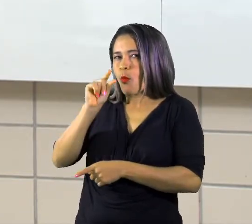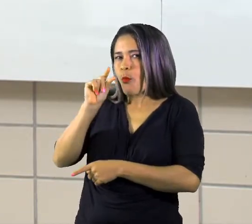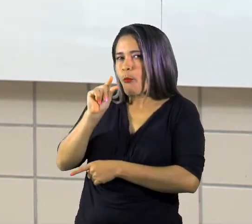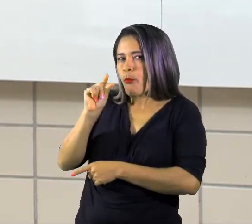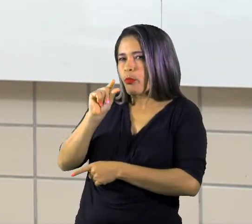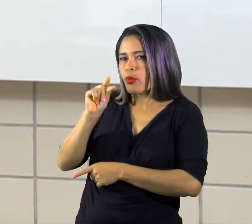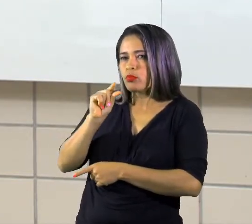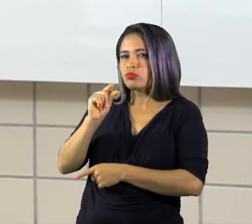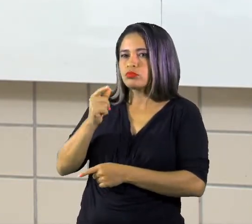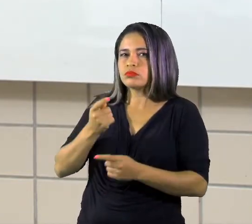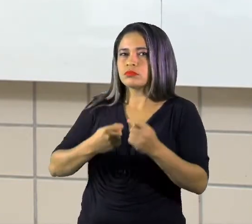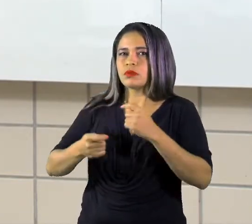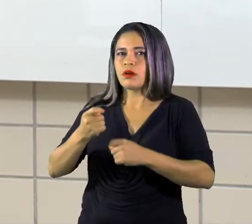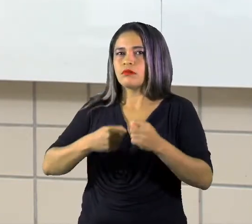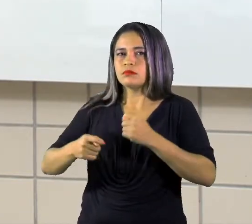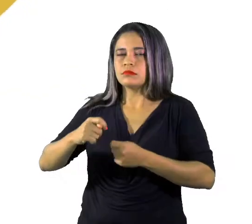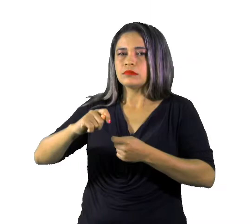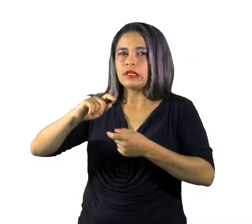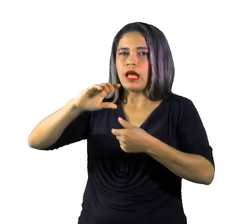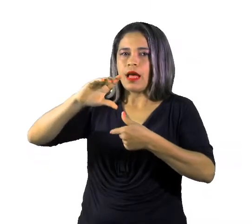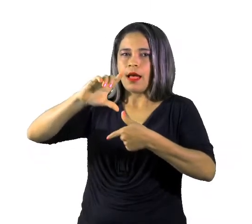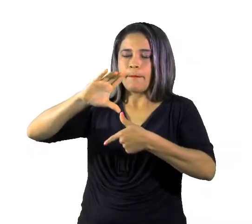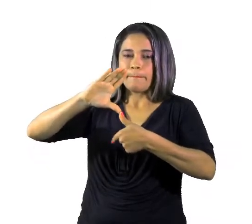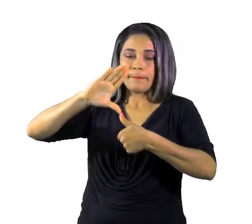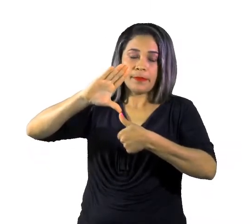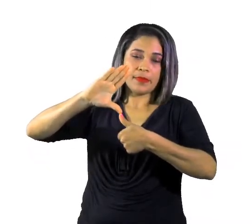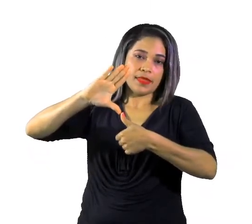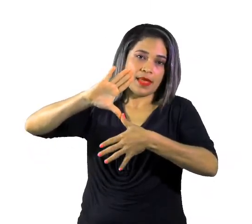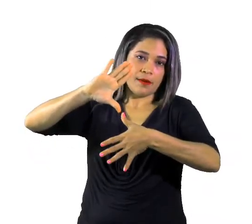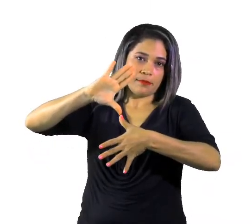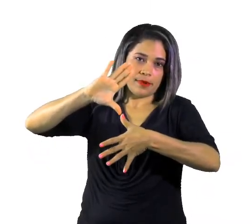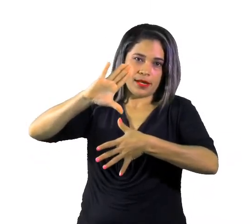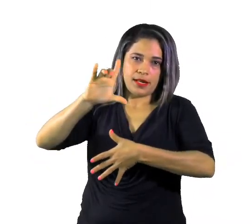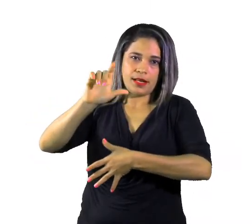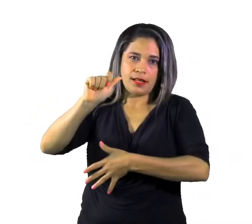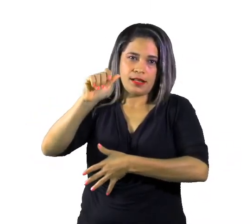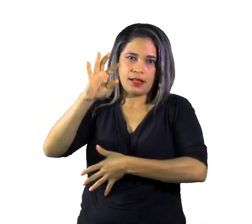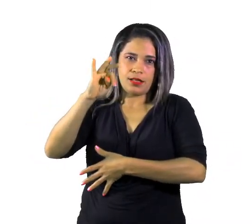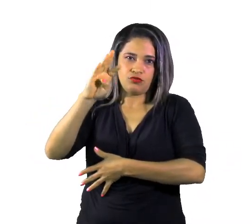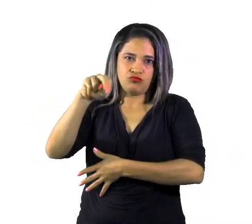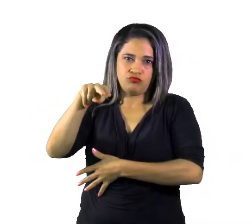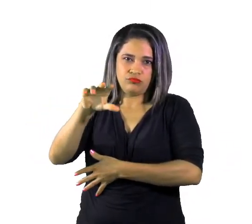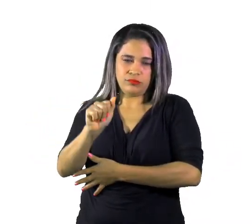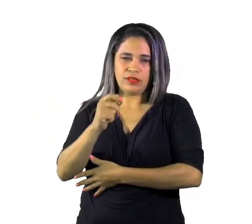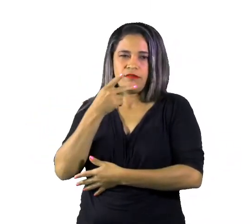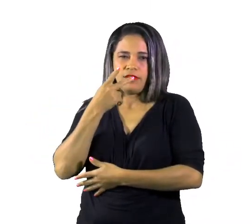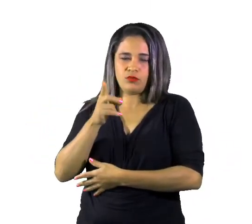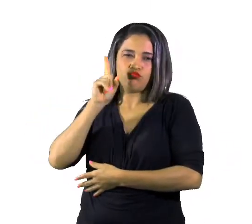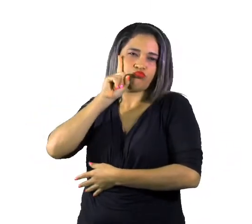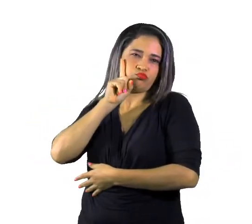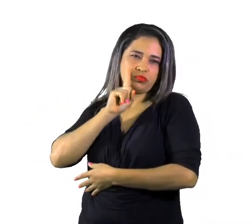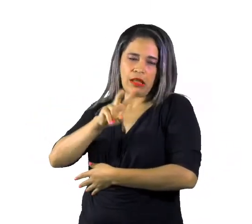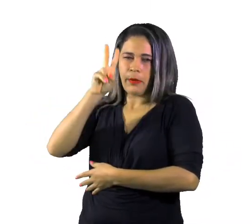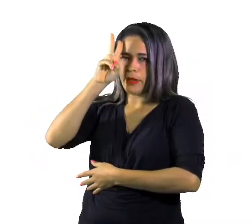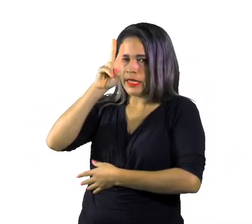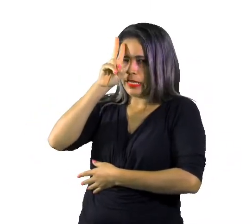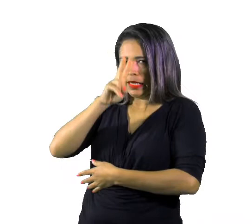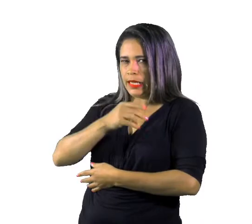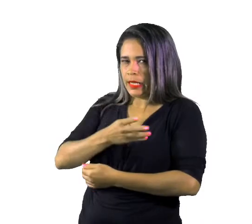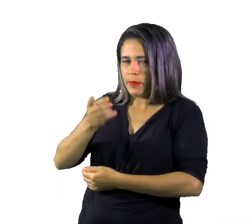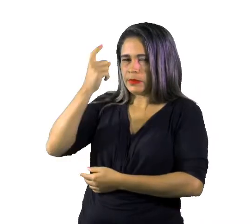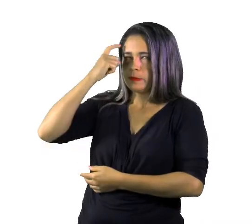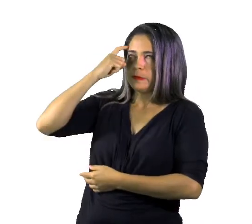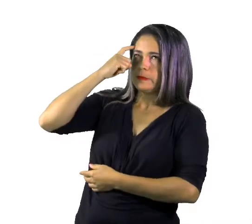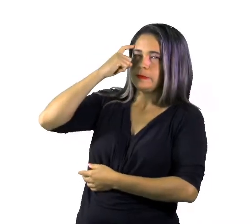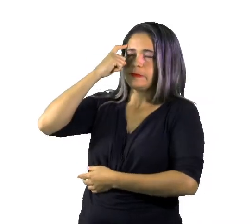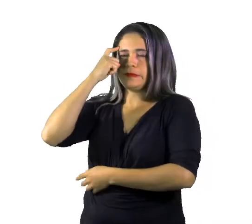sobre a economia da América Latina. Quando nós estamos falando sobre os Estados Unidos, eu tenho que lembrar e eu tenho que pensar